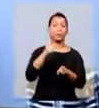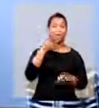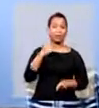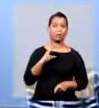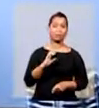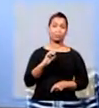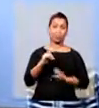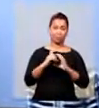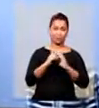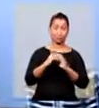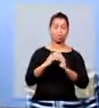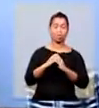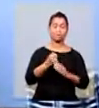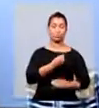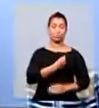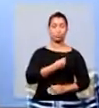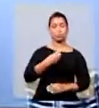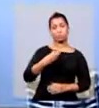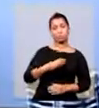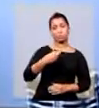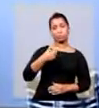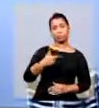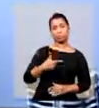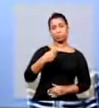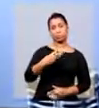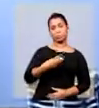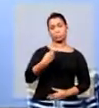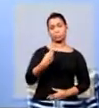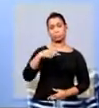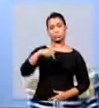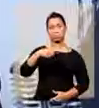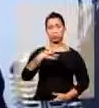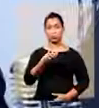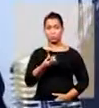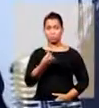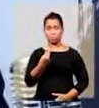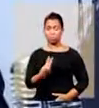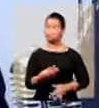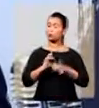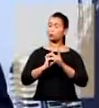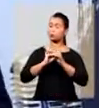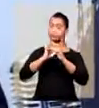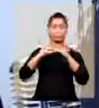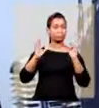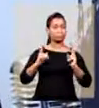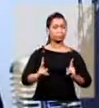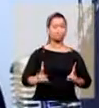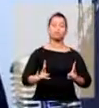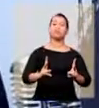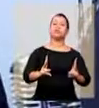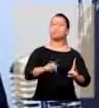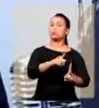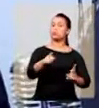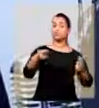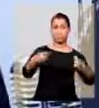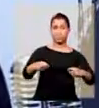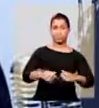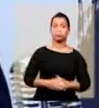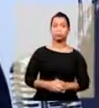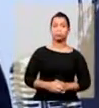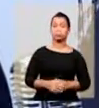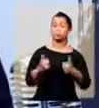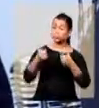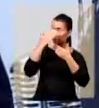3231-7463. Estaremos sempre à disposição para o que for necessário. Legal, Jatobá, obrigado. Está aí o telefone do CAD e também do